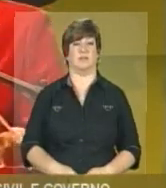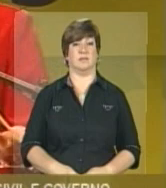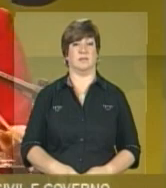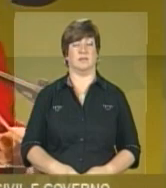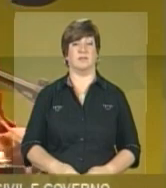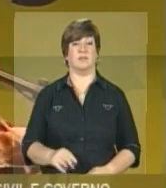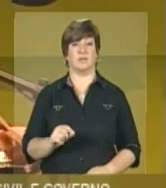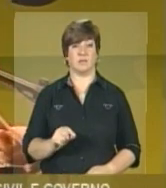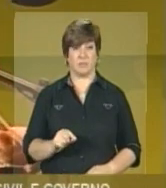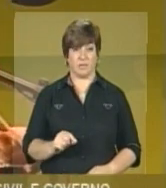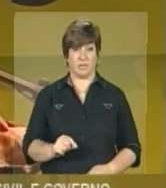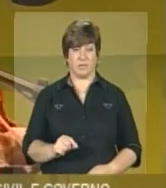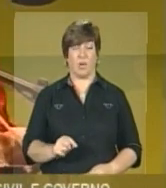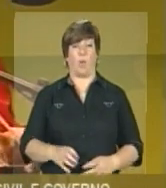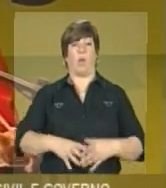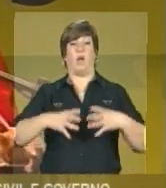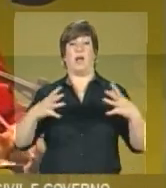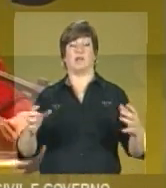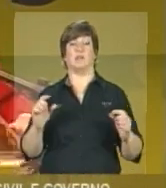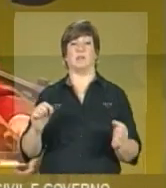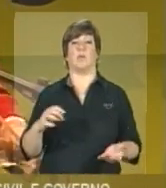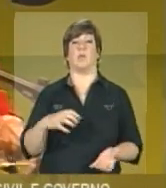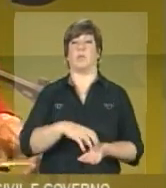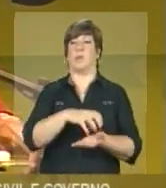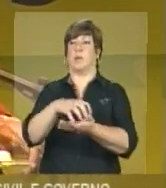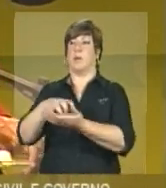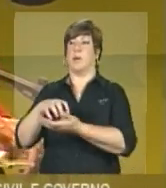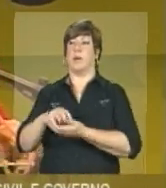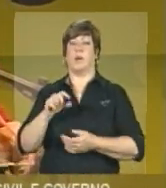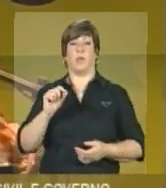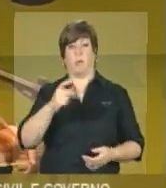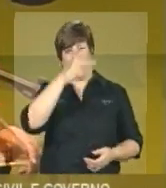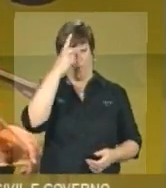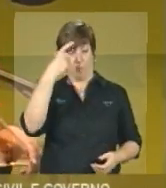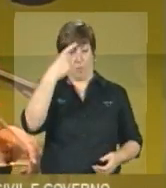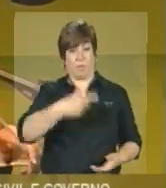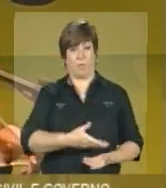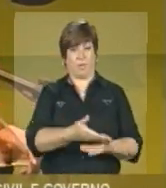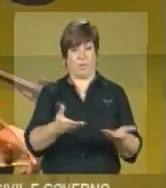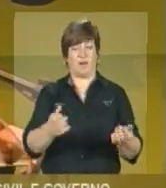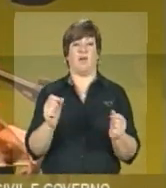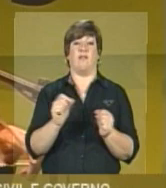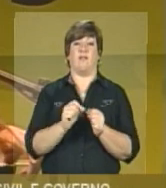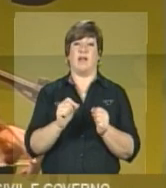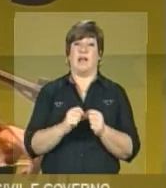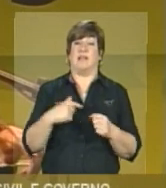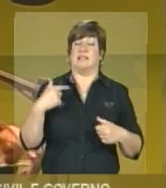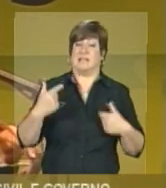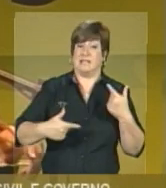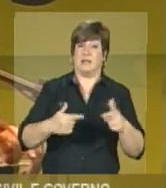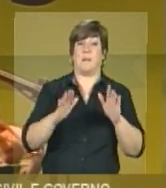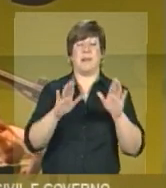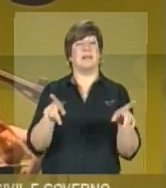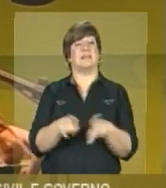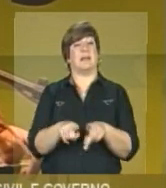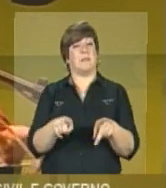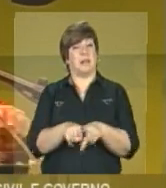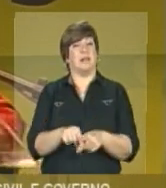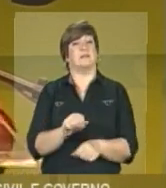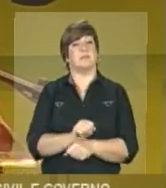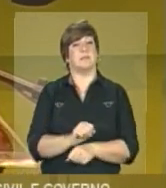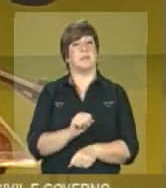Os grandes movimentos da humanidade são feitos de ação, mas também de